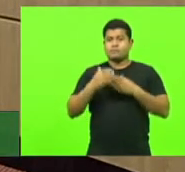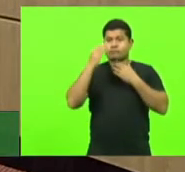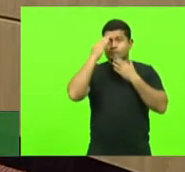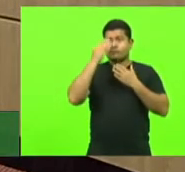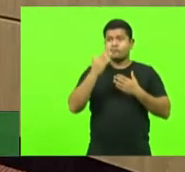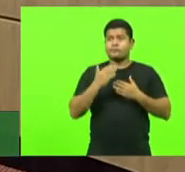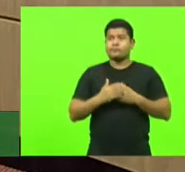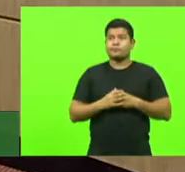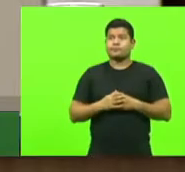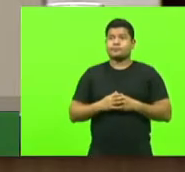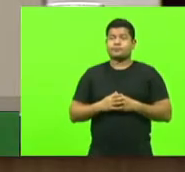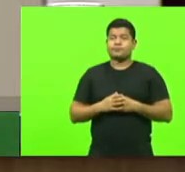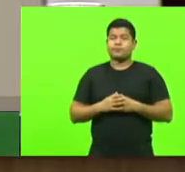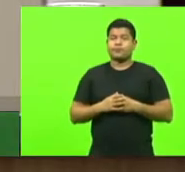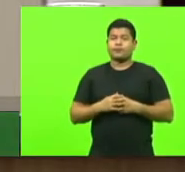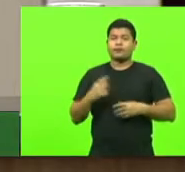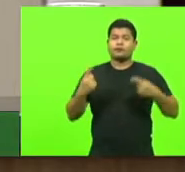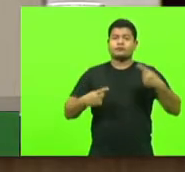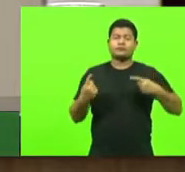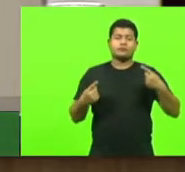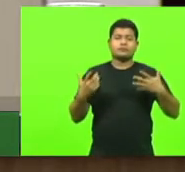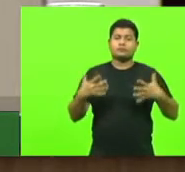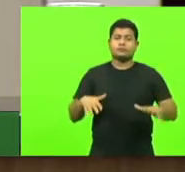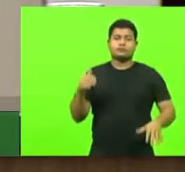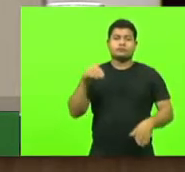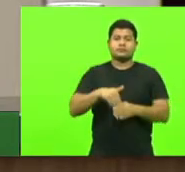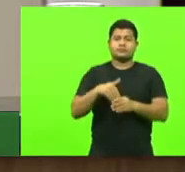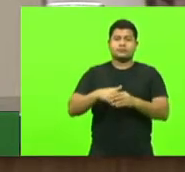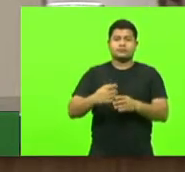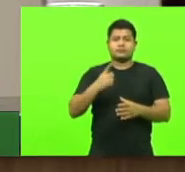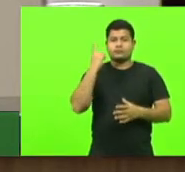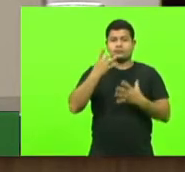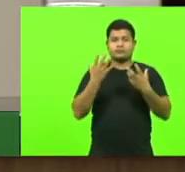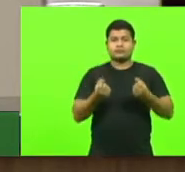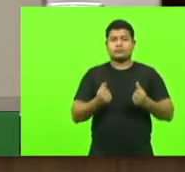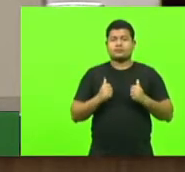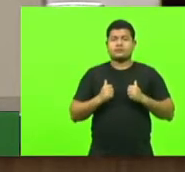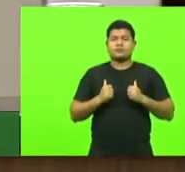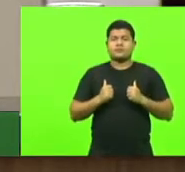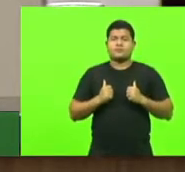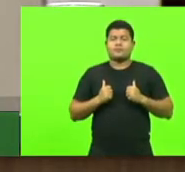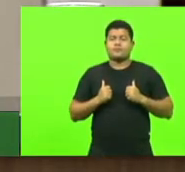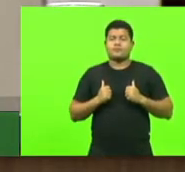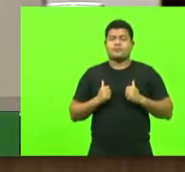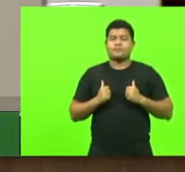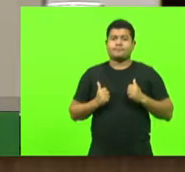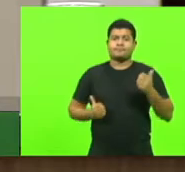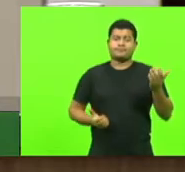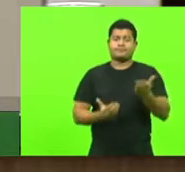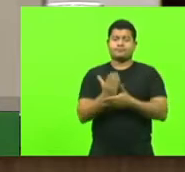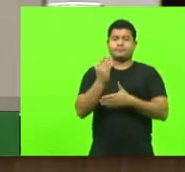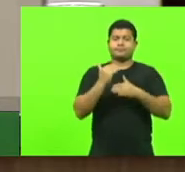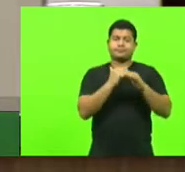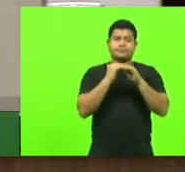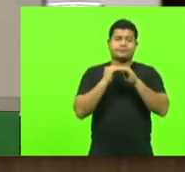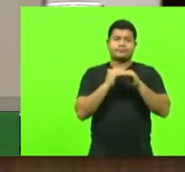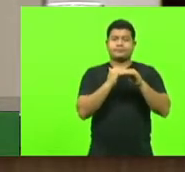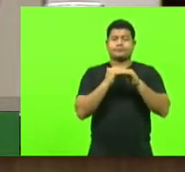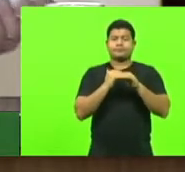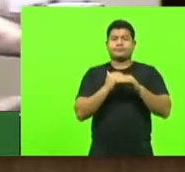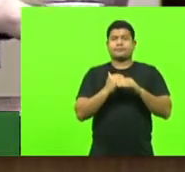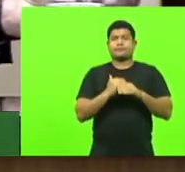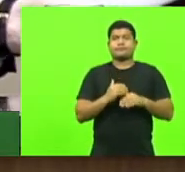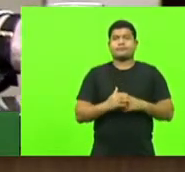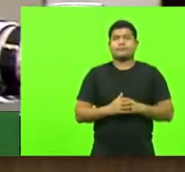Não havendo mais quem queira discutir, em votação, deputados que aprovam, permaneçam como se encontram. Aprovado por